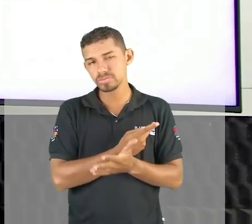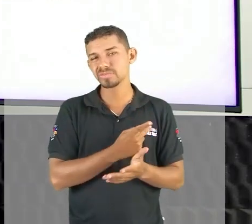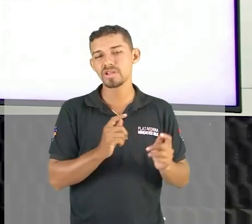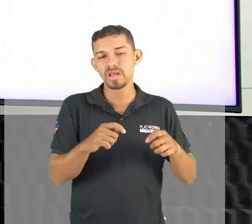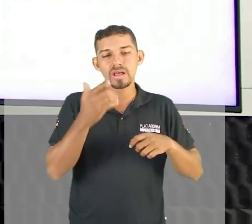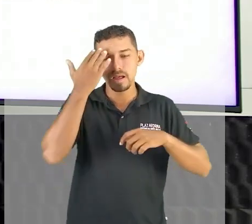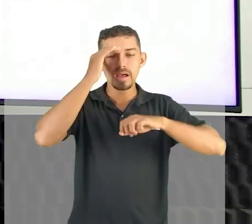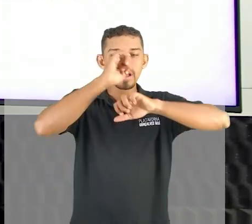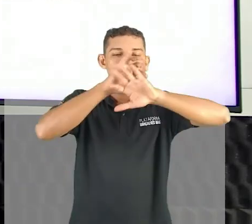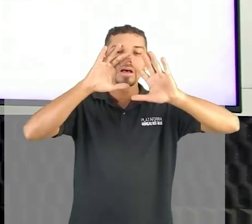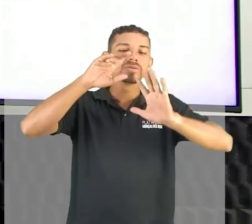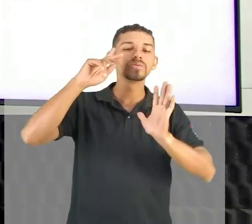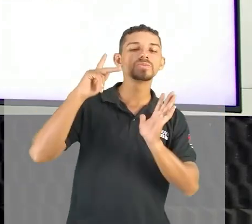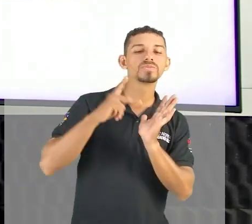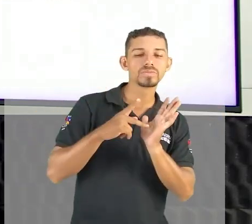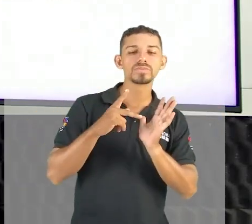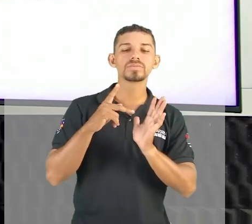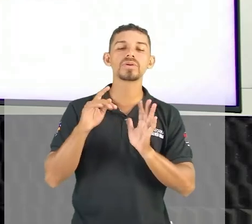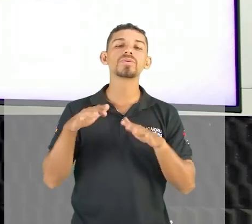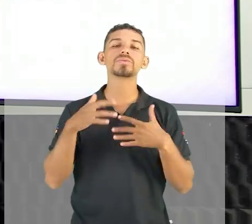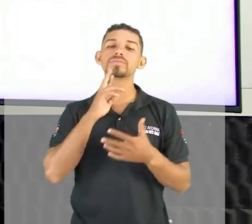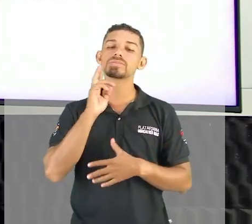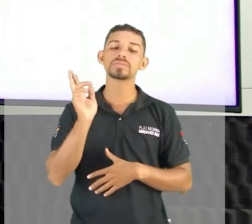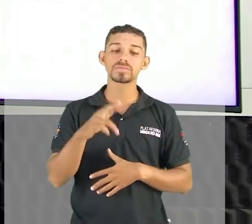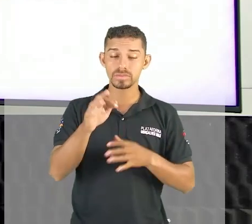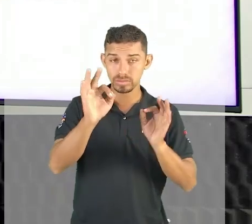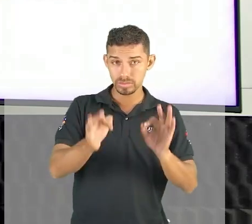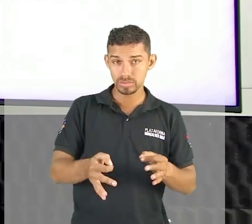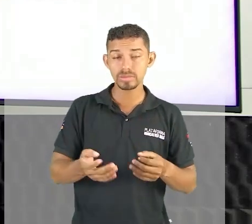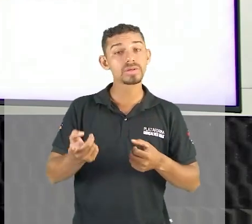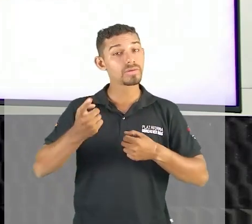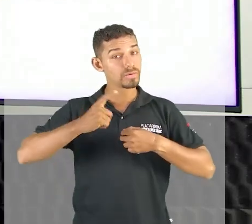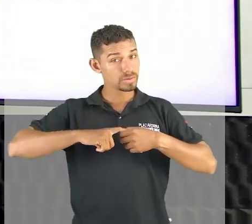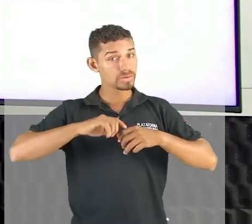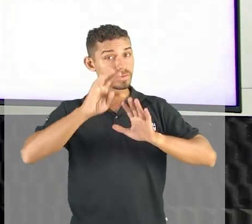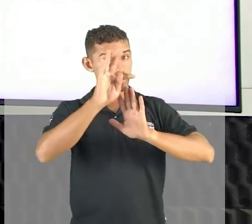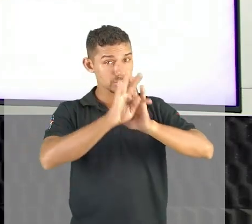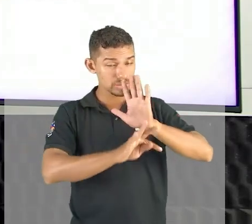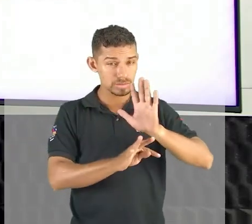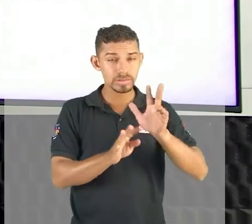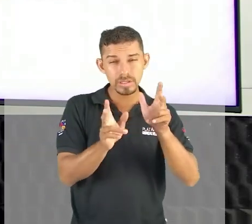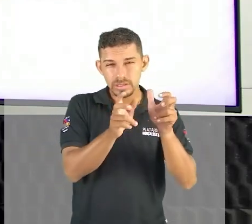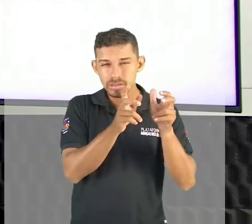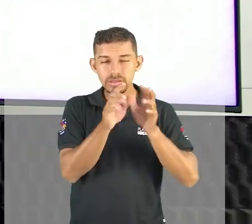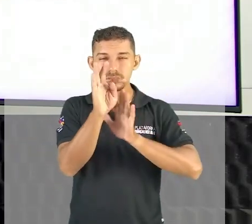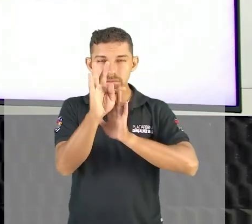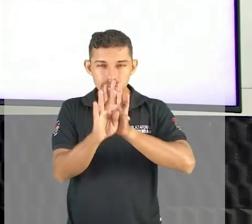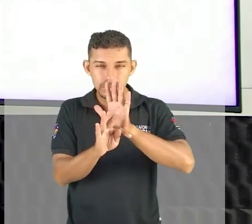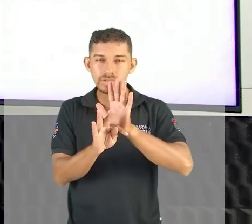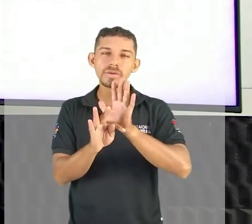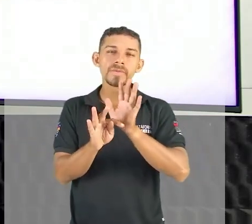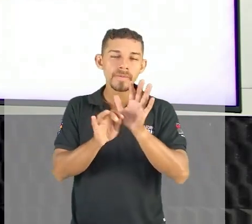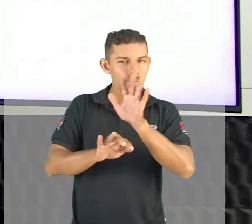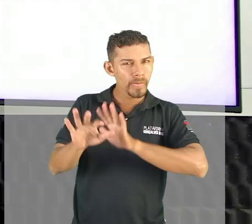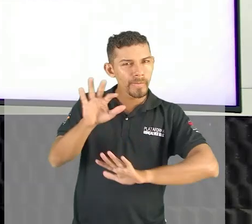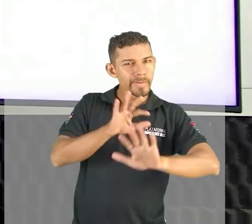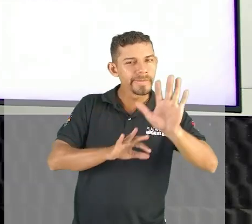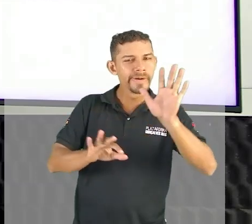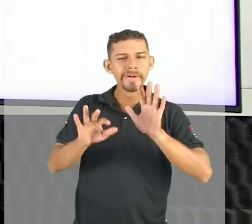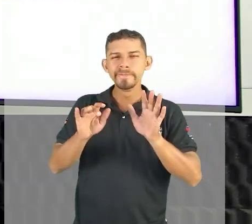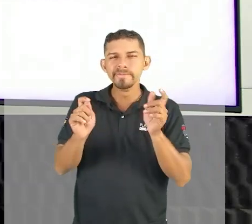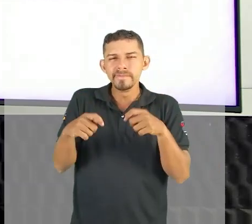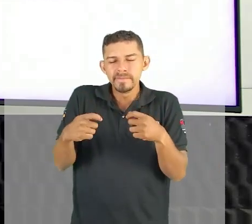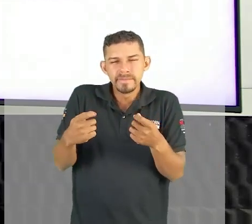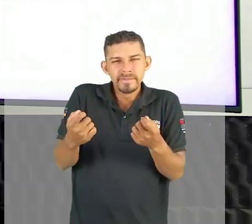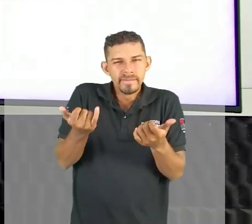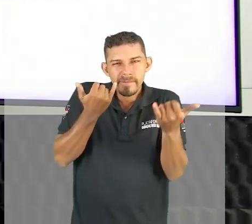e entender qual de fato seria o nosso gabarito né então tem que voltar no texto questão de interpretação textual a gente tem que ter cuidado porque às vezes a gente